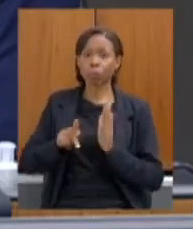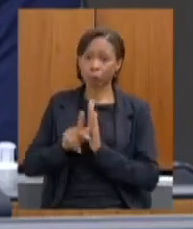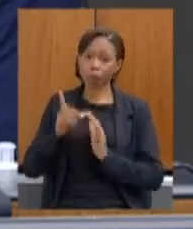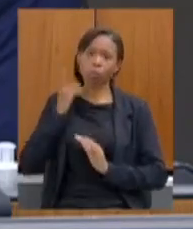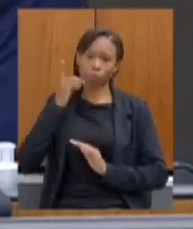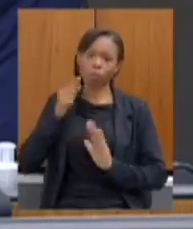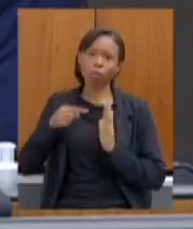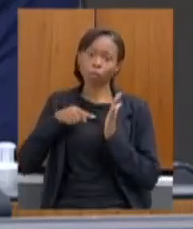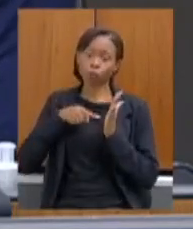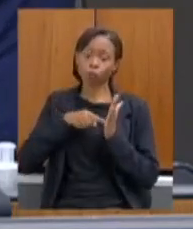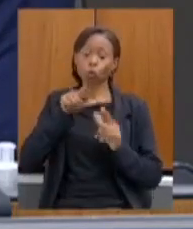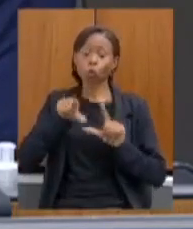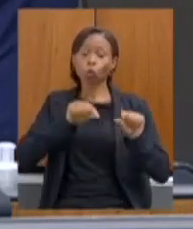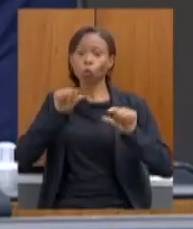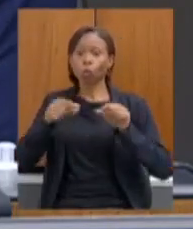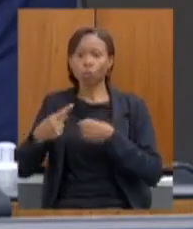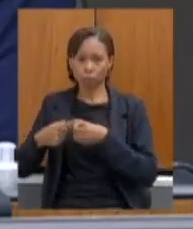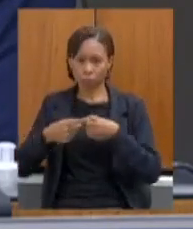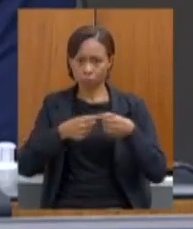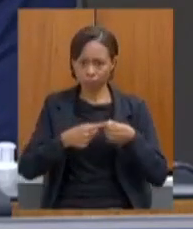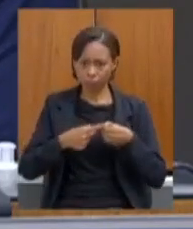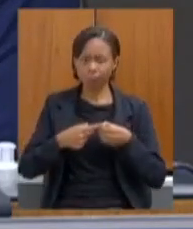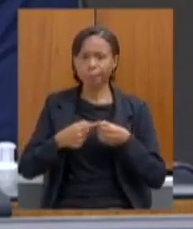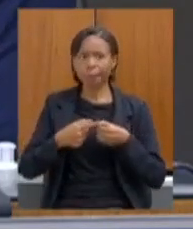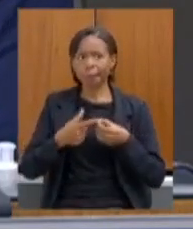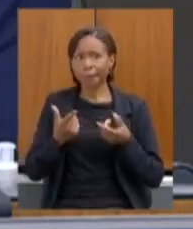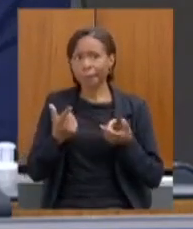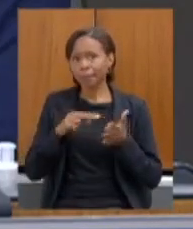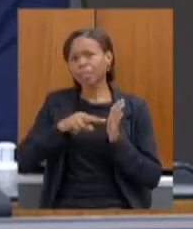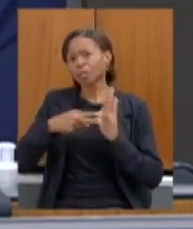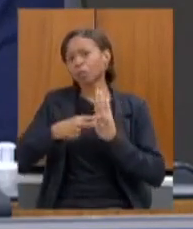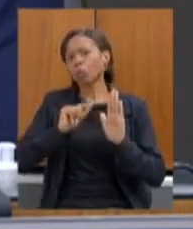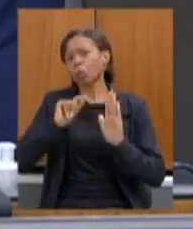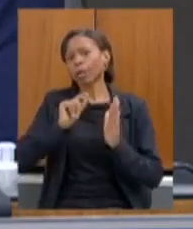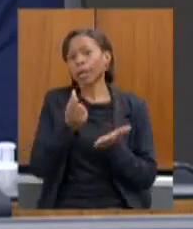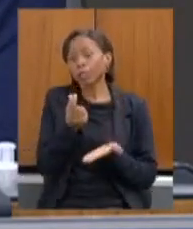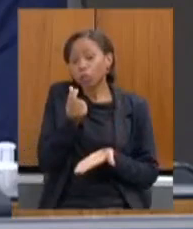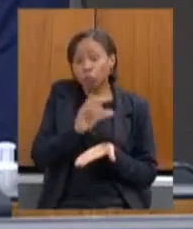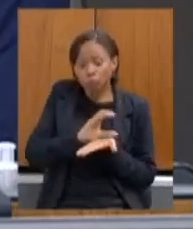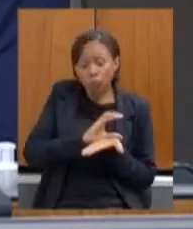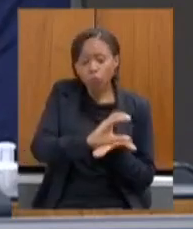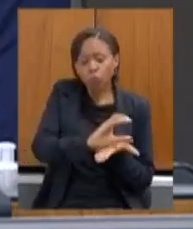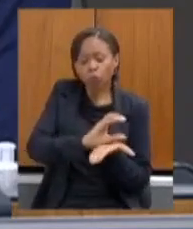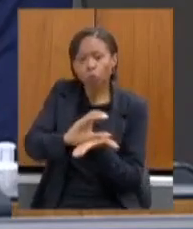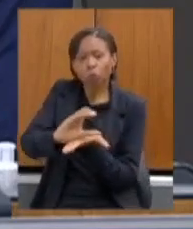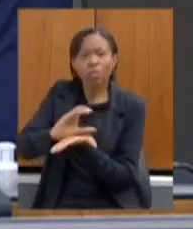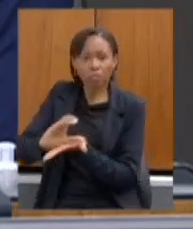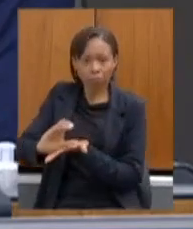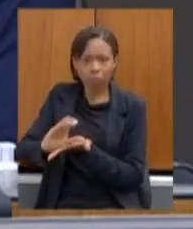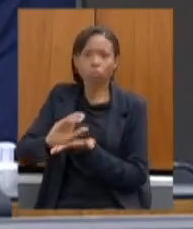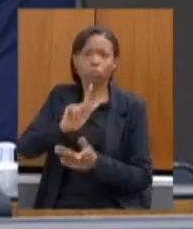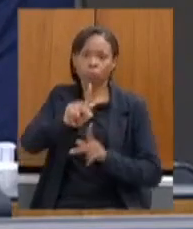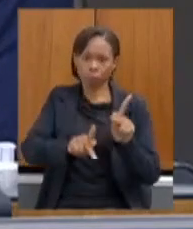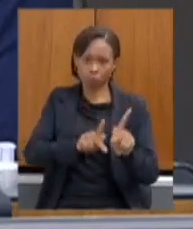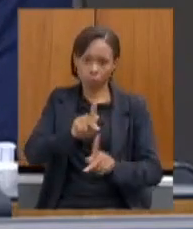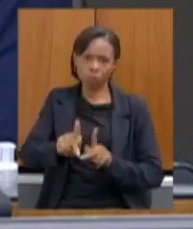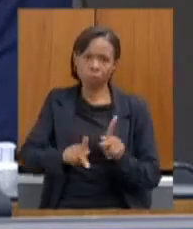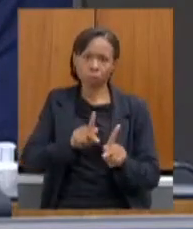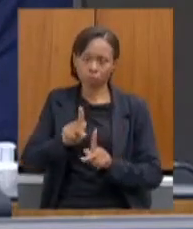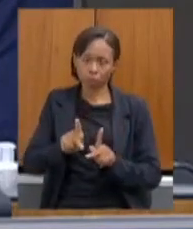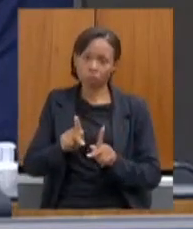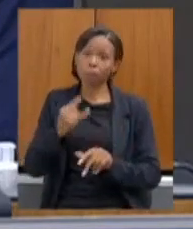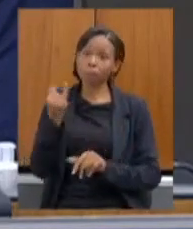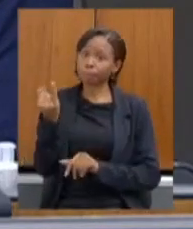Na prática, isso significa recurso na ponta para o cidadão. É que é importante ressaltar